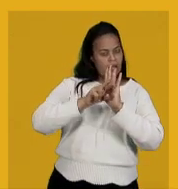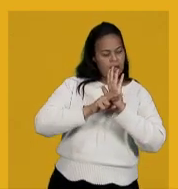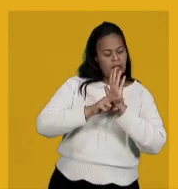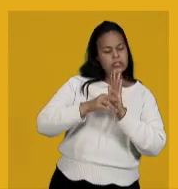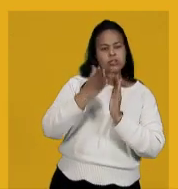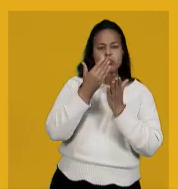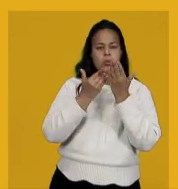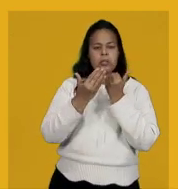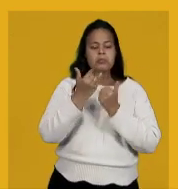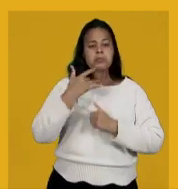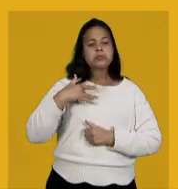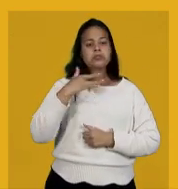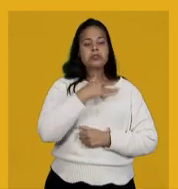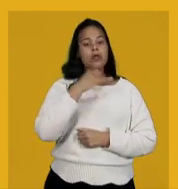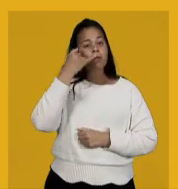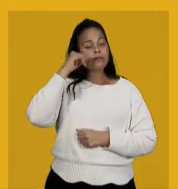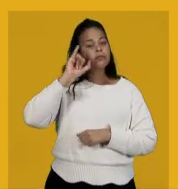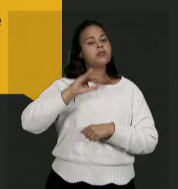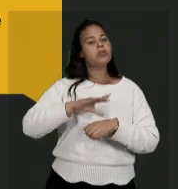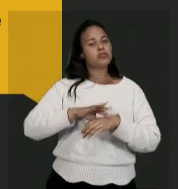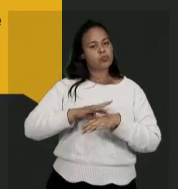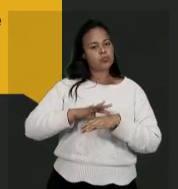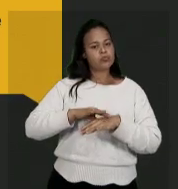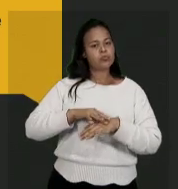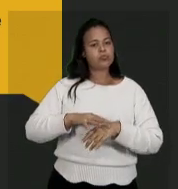de saúde e previnem doenças.